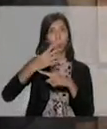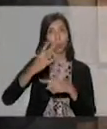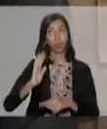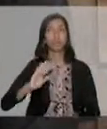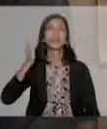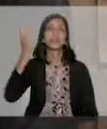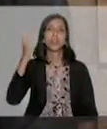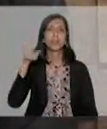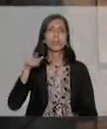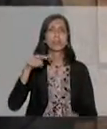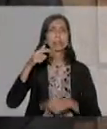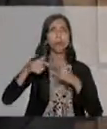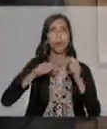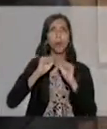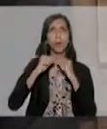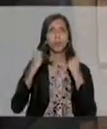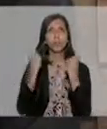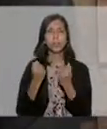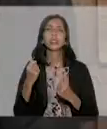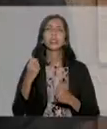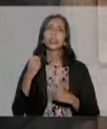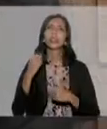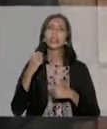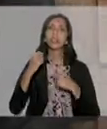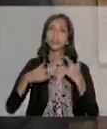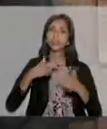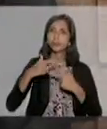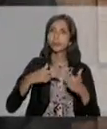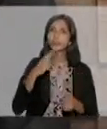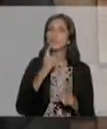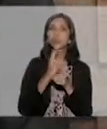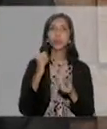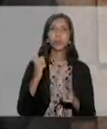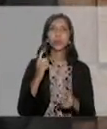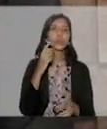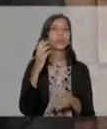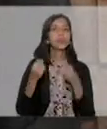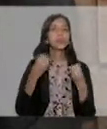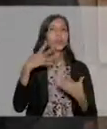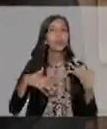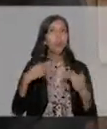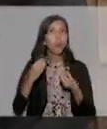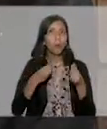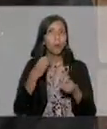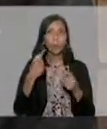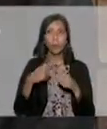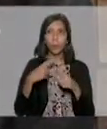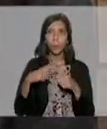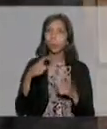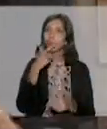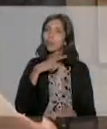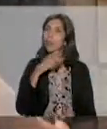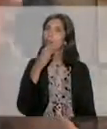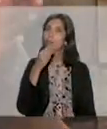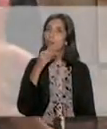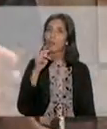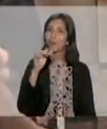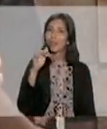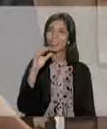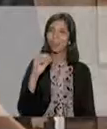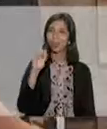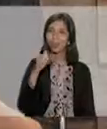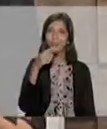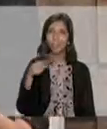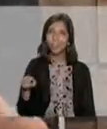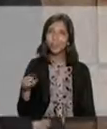Você participou de uma oficina de roteiros que você soube também por acaso. Conta essa história aí, porque aí você chega no Renato Aragão, onde a gente deixou